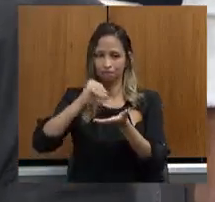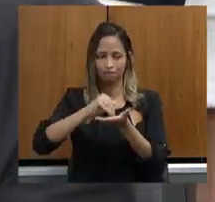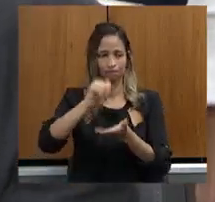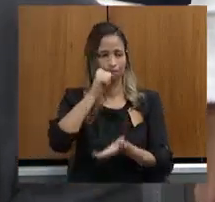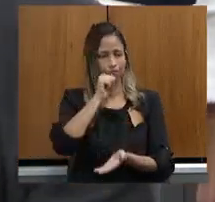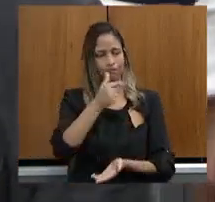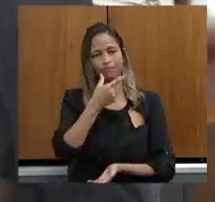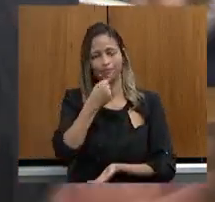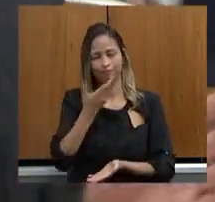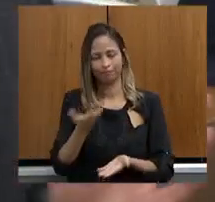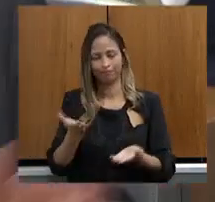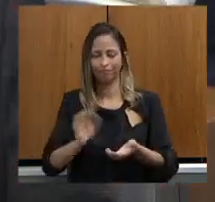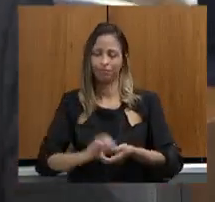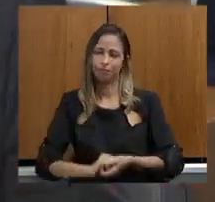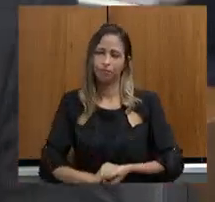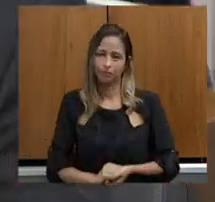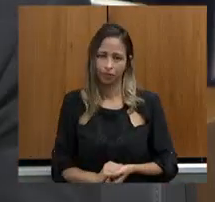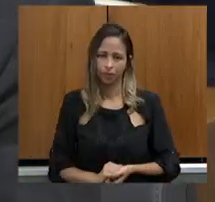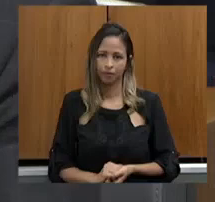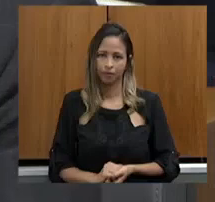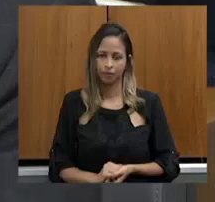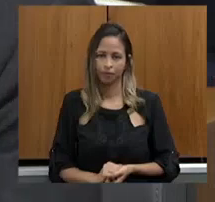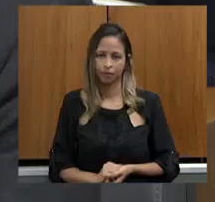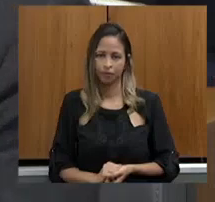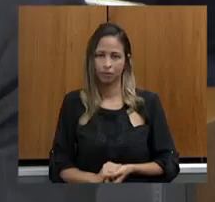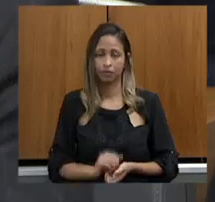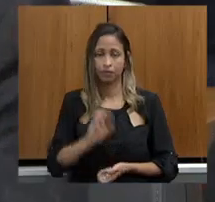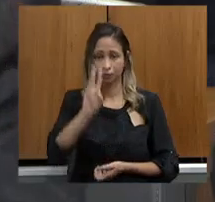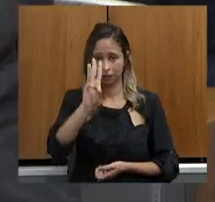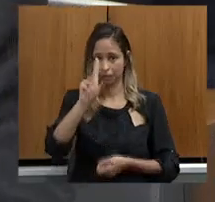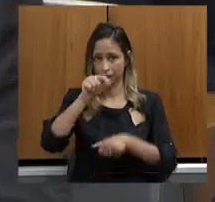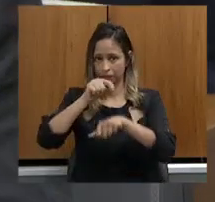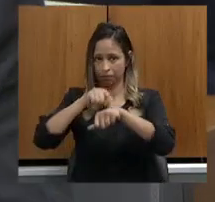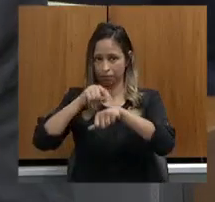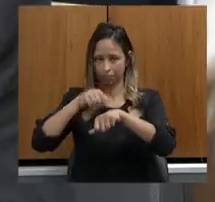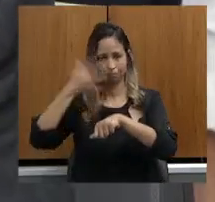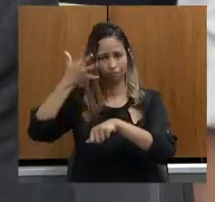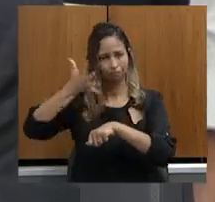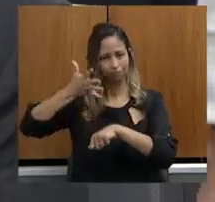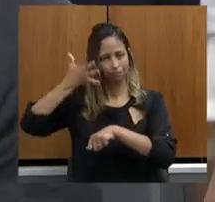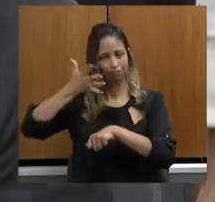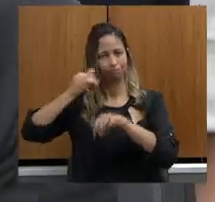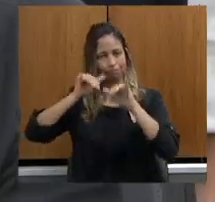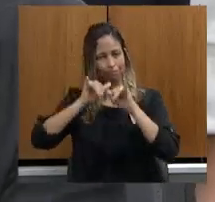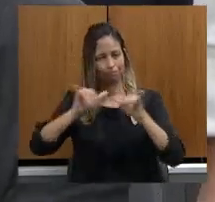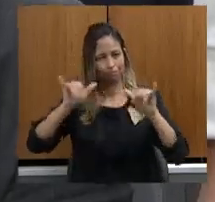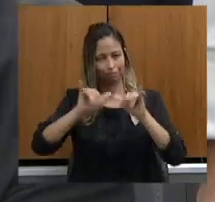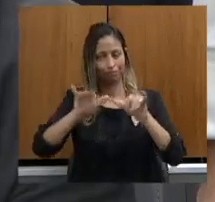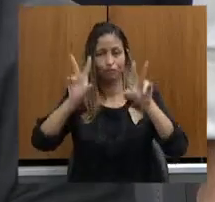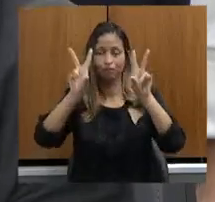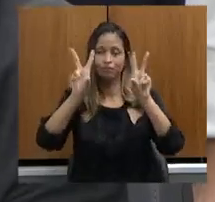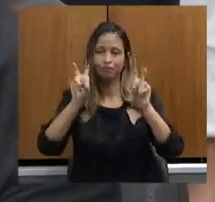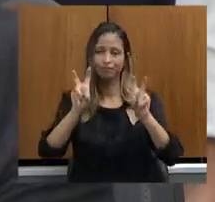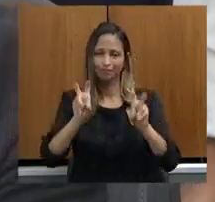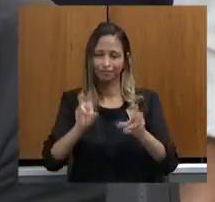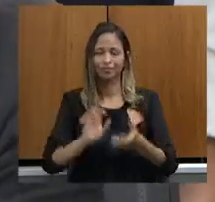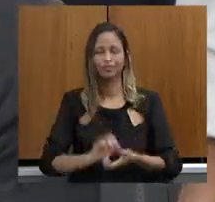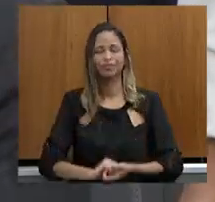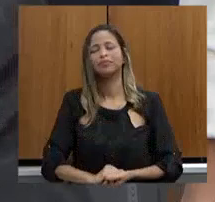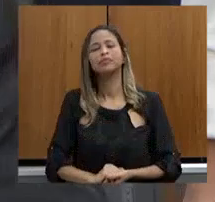e secretário procurando cumprir os três minutos o assunto da